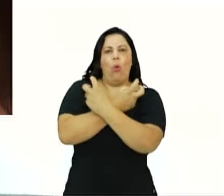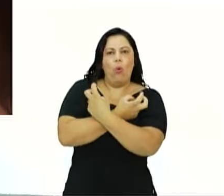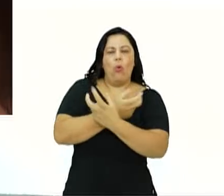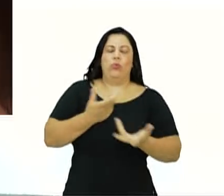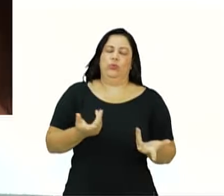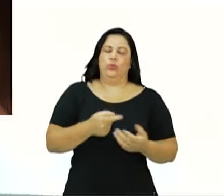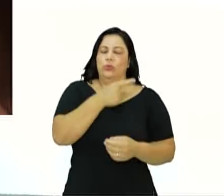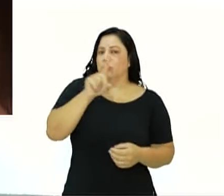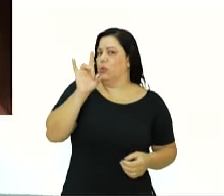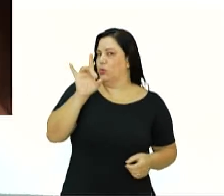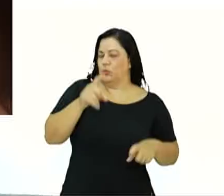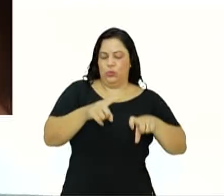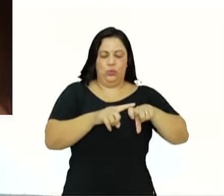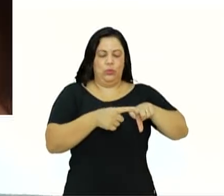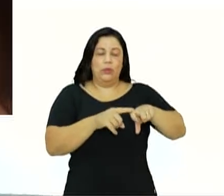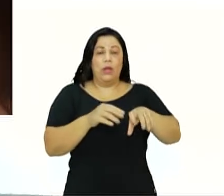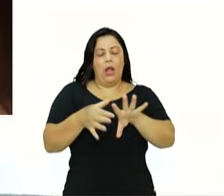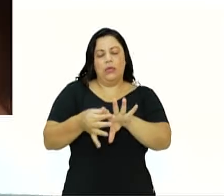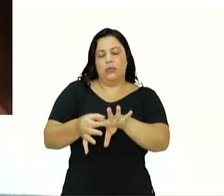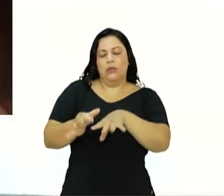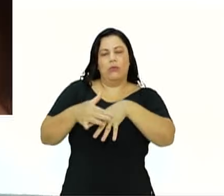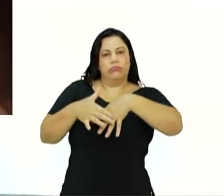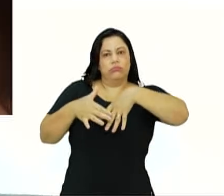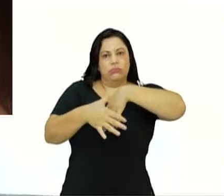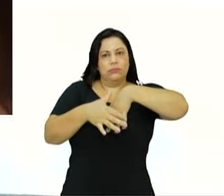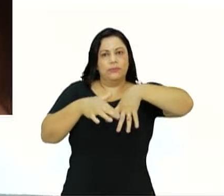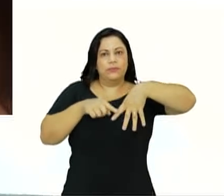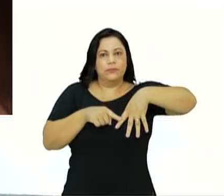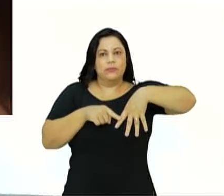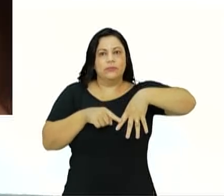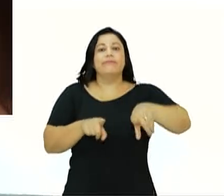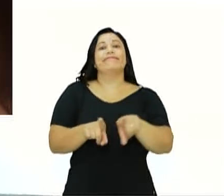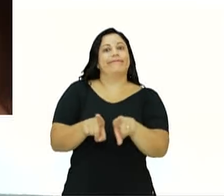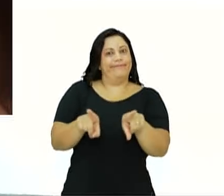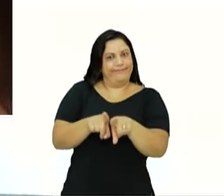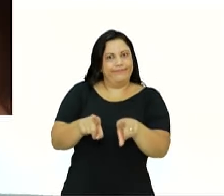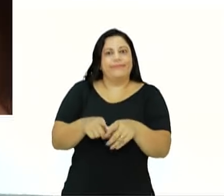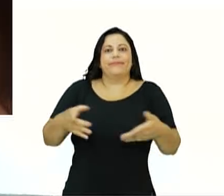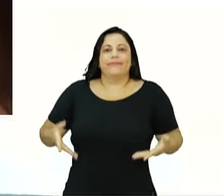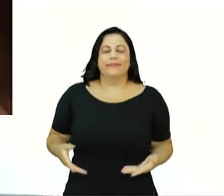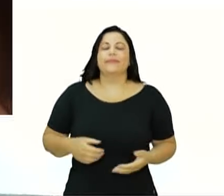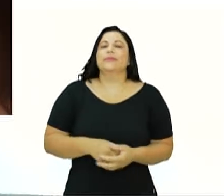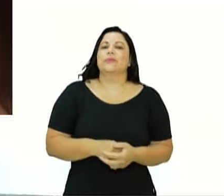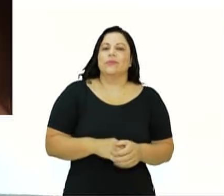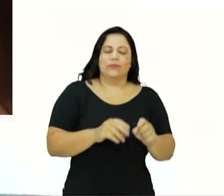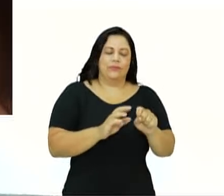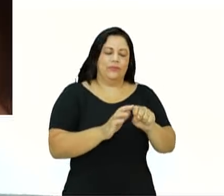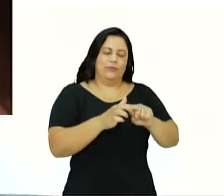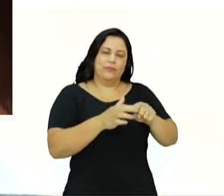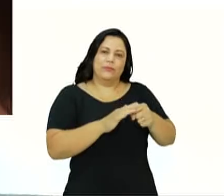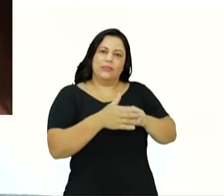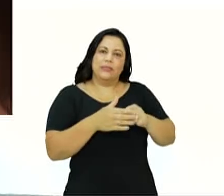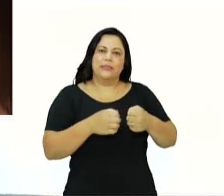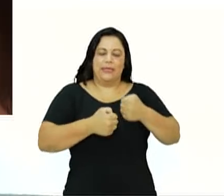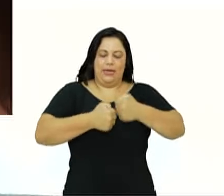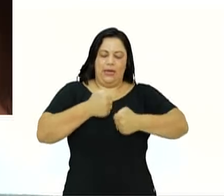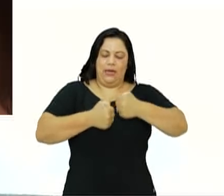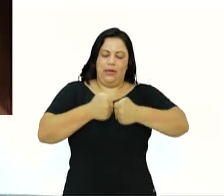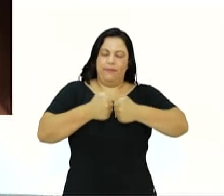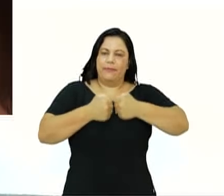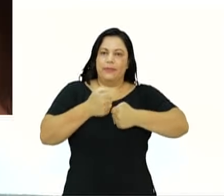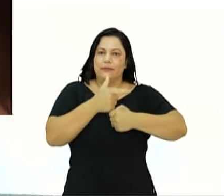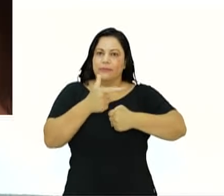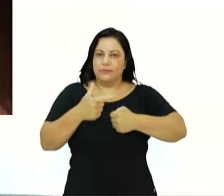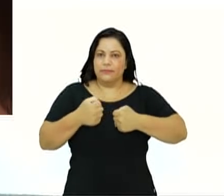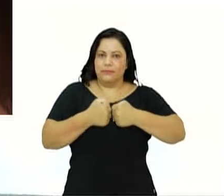só o joelho, né? Entre os dedos, né? De um modo geral. Cobrindo a superfície de ossos e diminuindo o atrito entre eles,